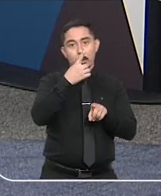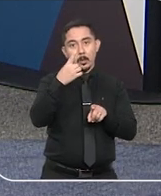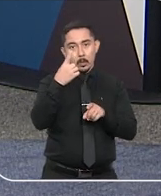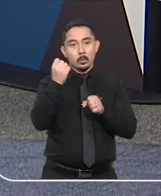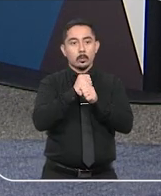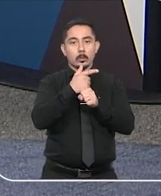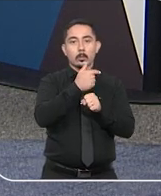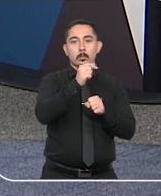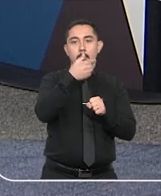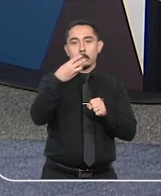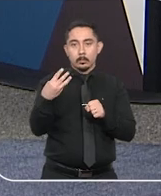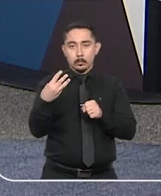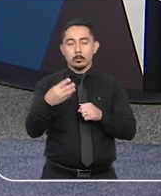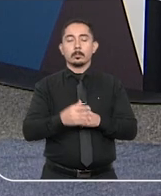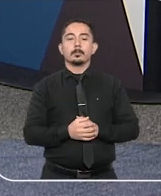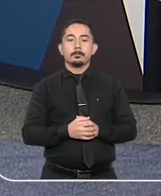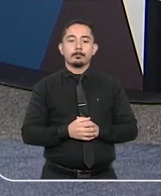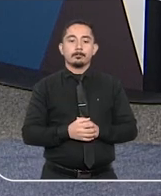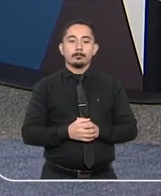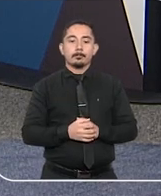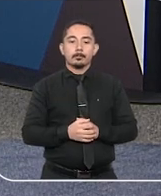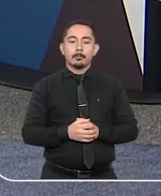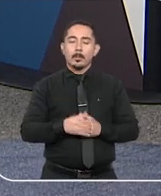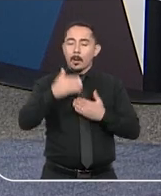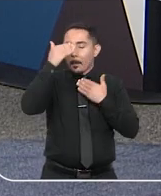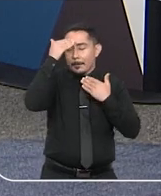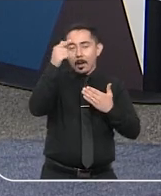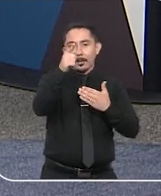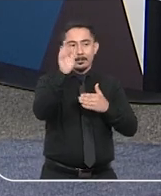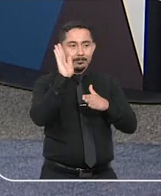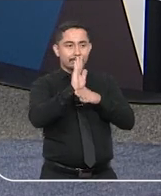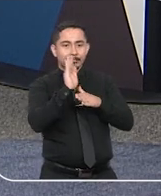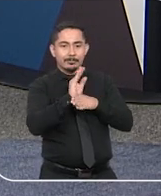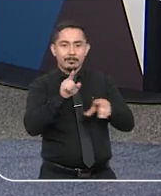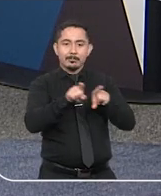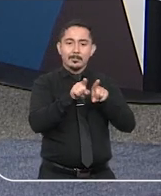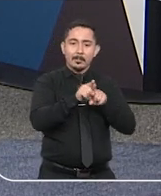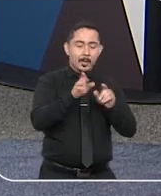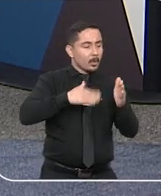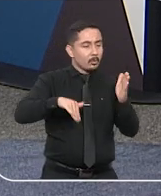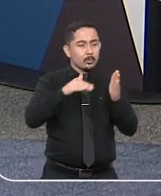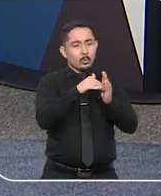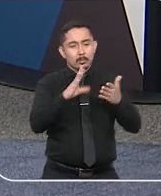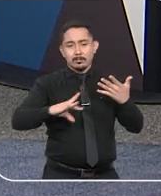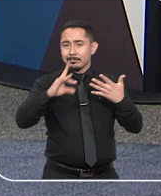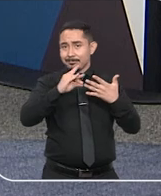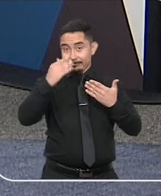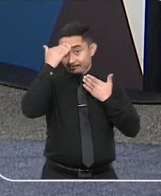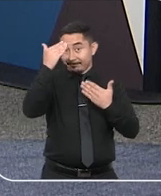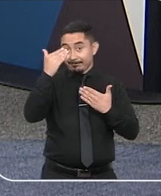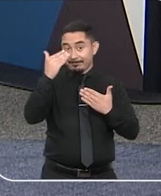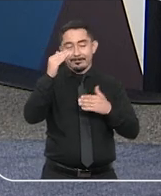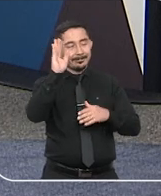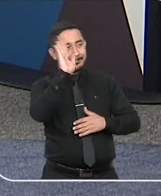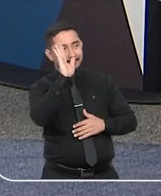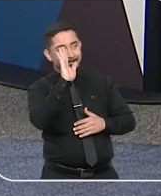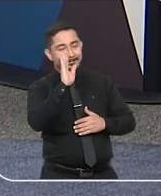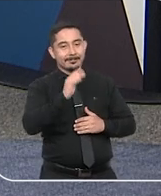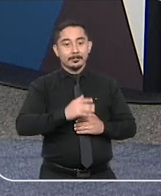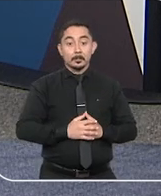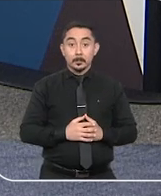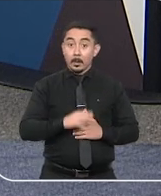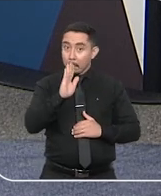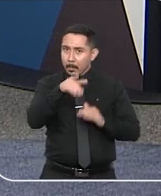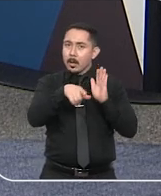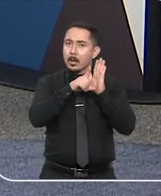e 41 de 2003. Jaffer, muito obrigado pela sua participação, por trazer todos esses destaques. Eu que agradeço, Kátia.